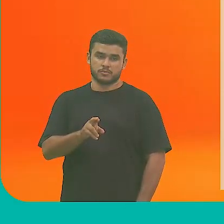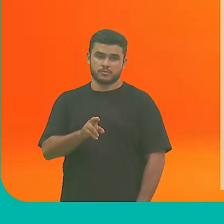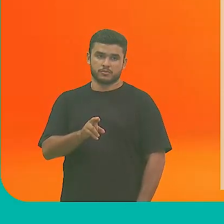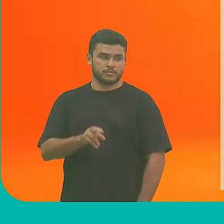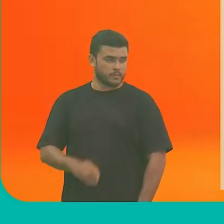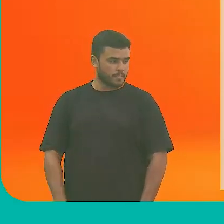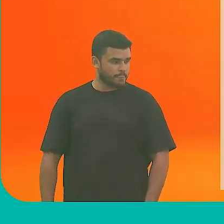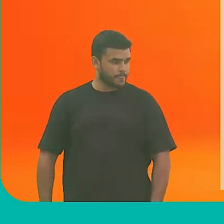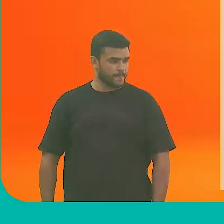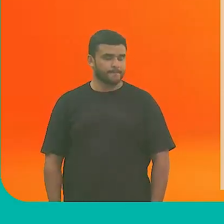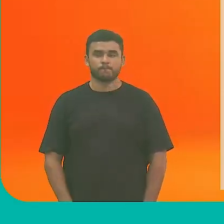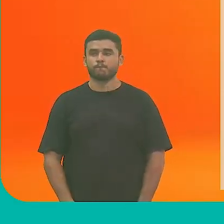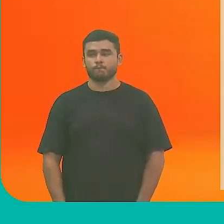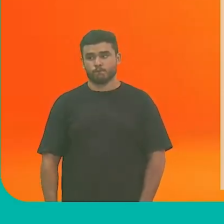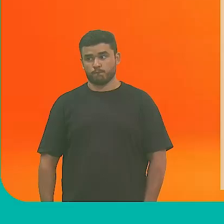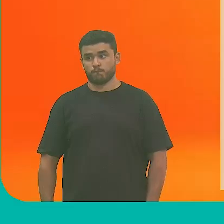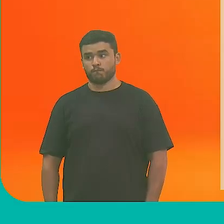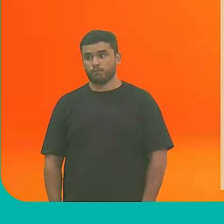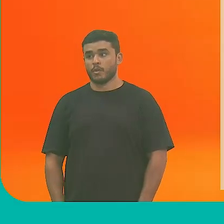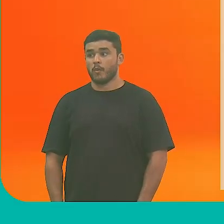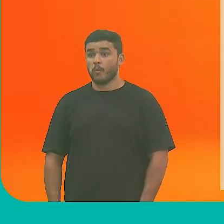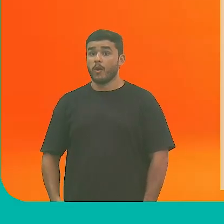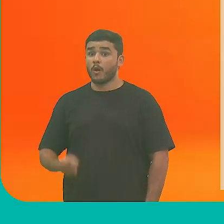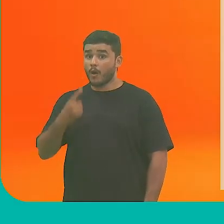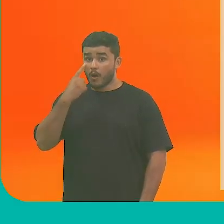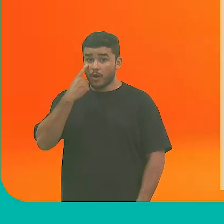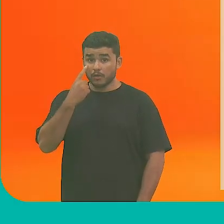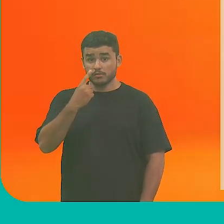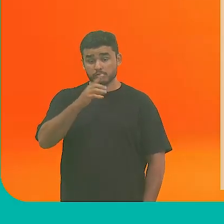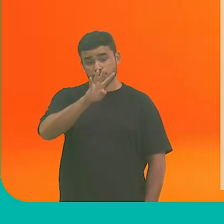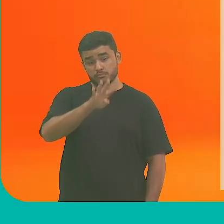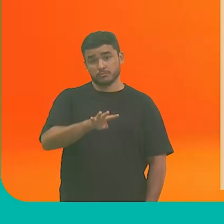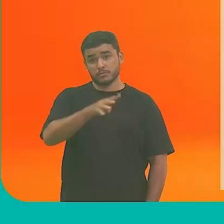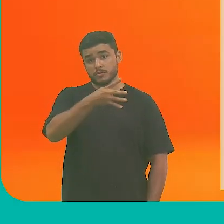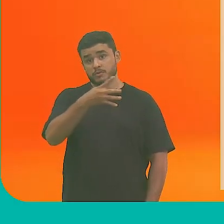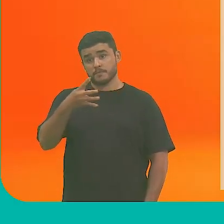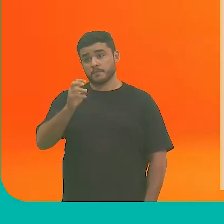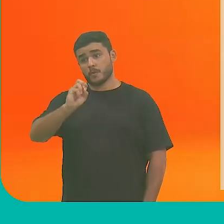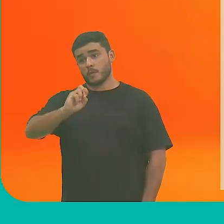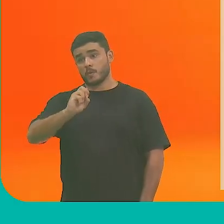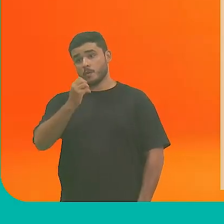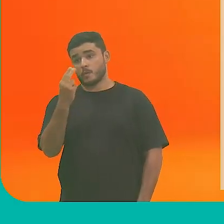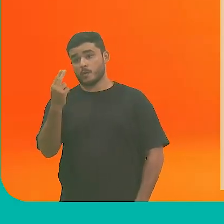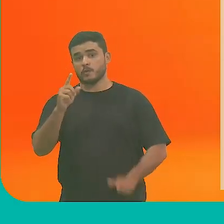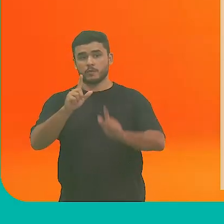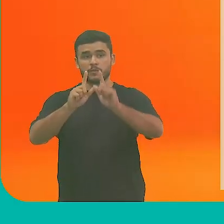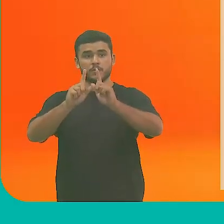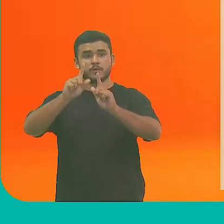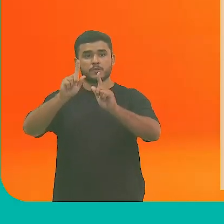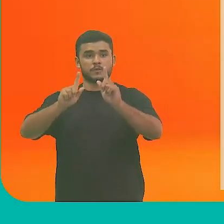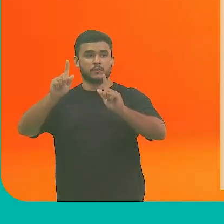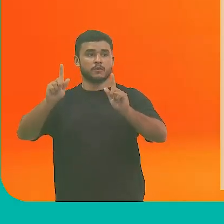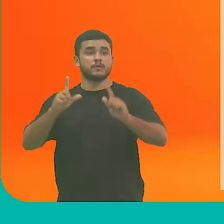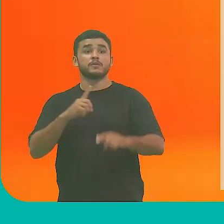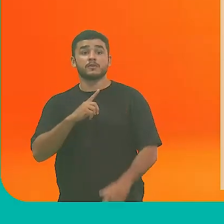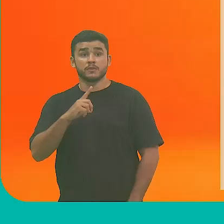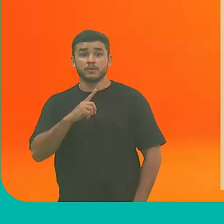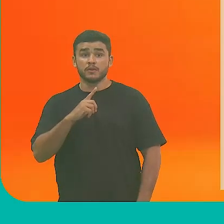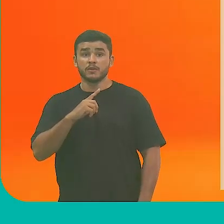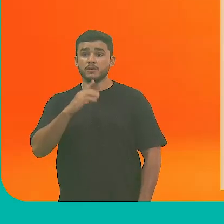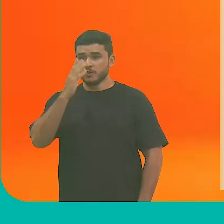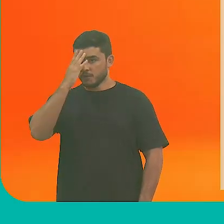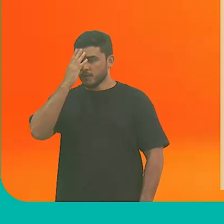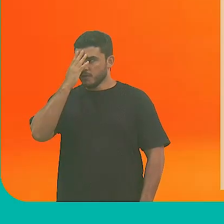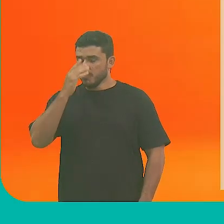Chapa, é o seguinte, tu vai olhar para a tabela e para o gráfico, vai pegar as informações, vai fazer